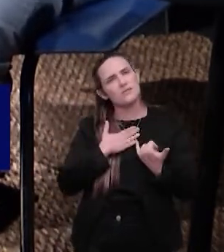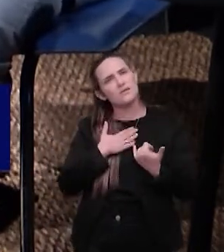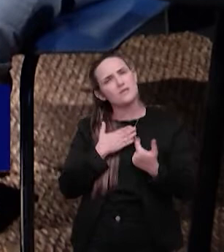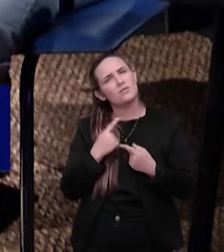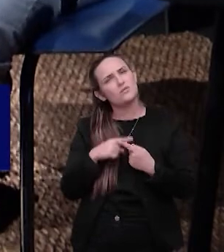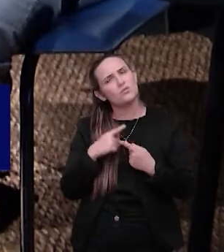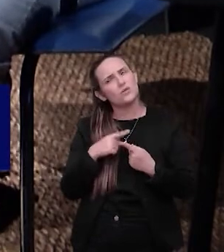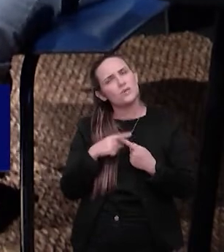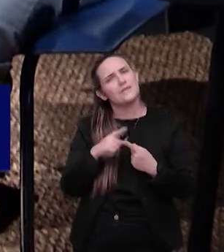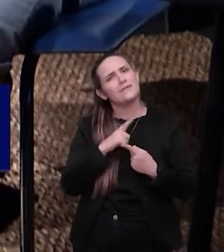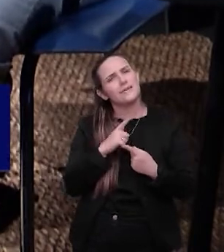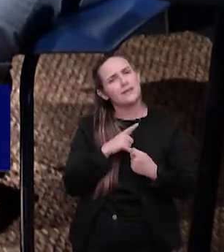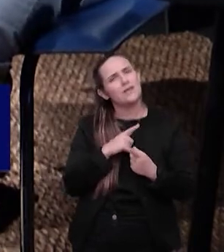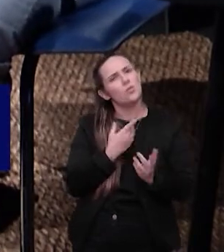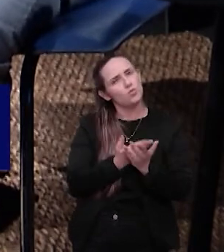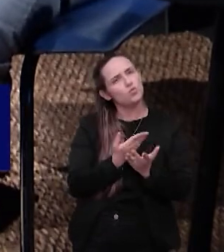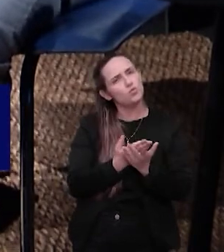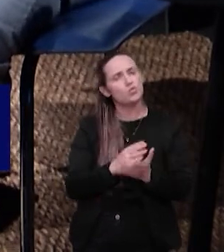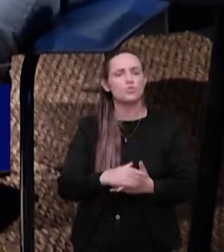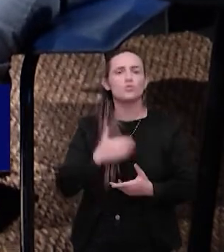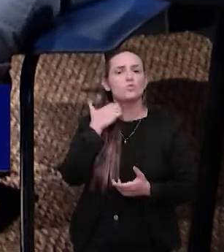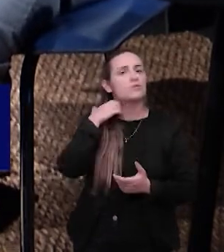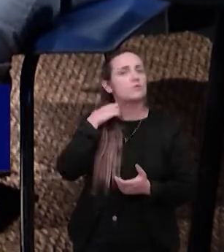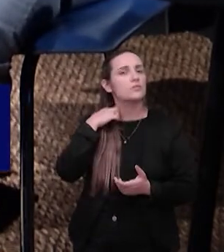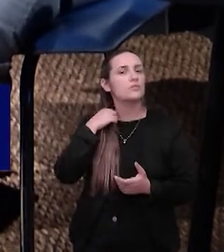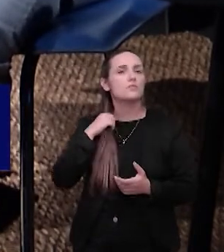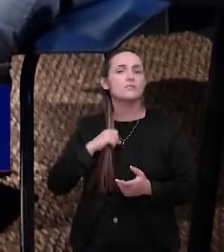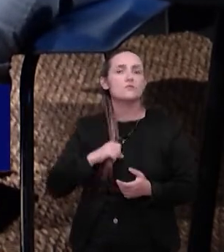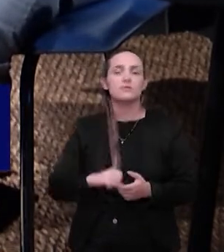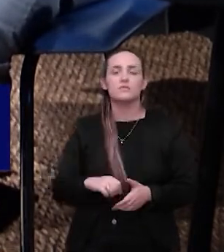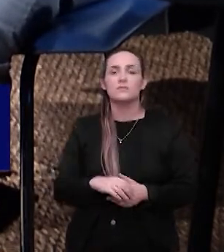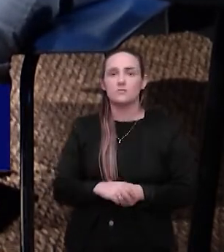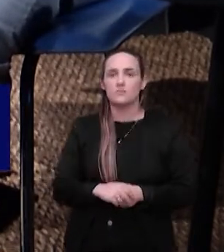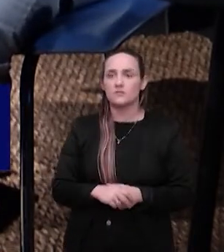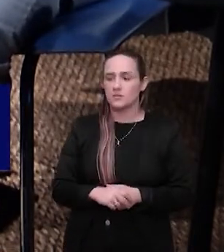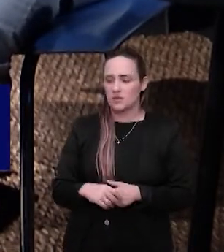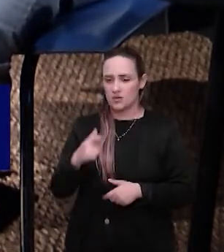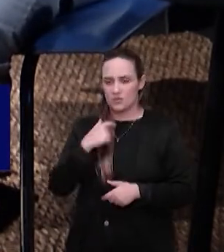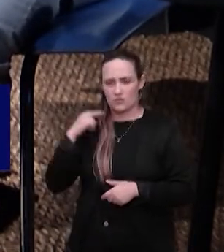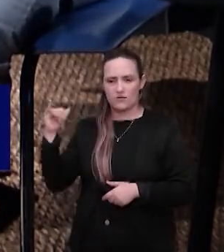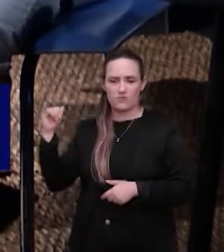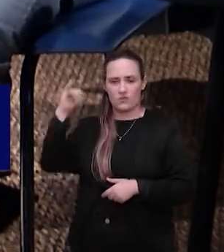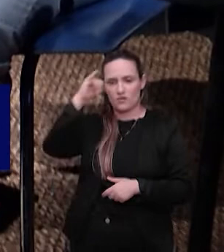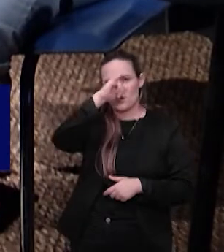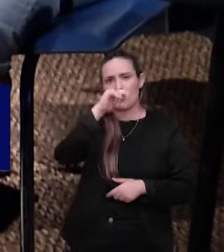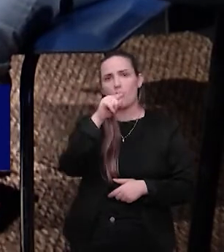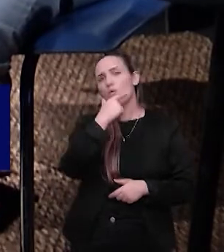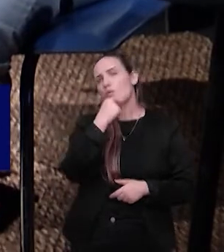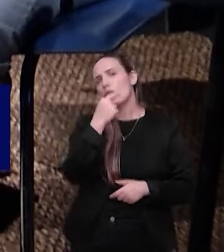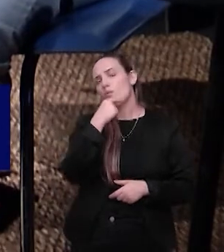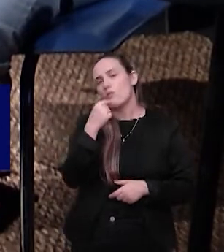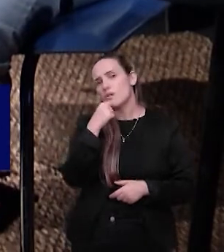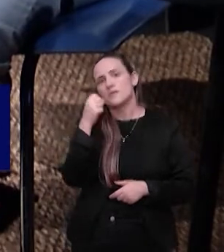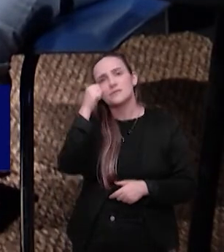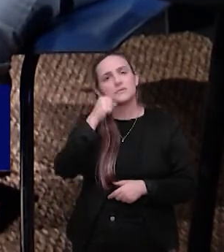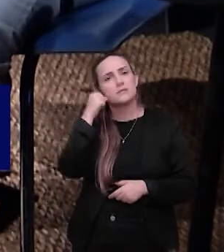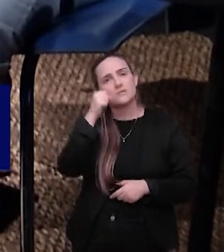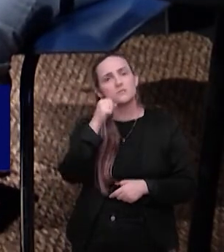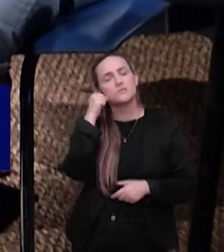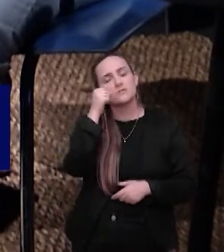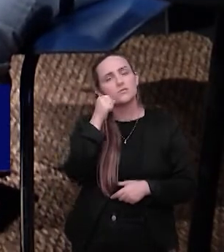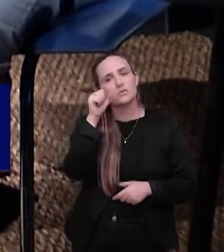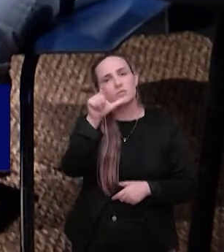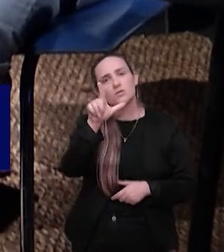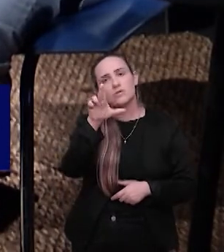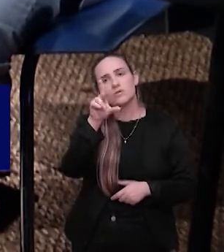questão? Porque eu já vi uma tese, inclusive, com todas as ressalvas, porque eu estava ouvindo no avião, o ex-senador Lúdio Coelho, já falecido, e